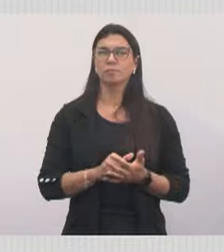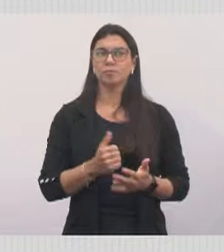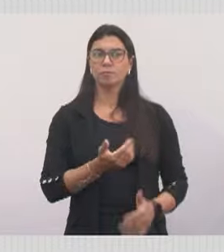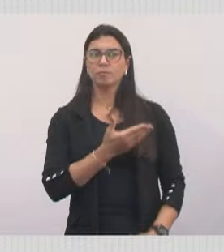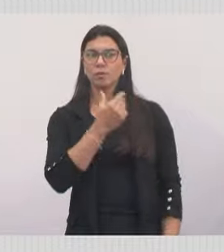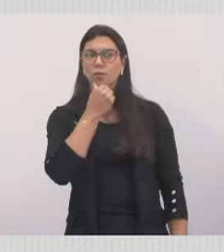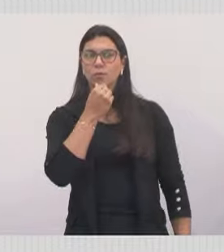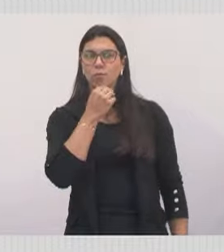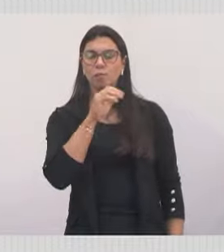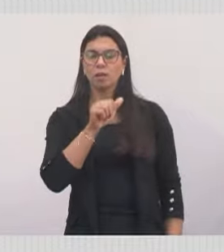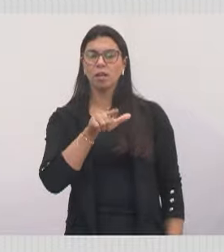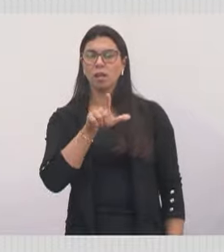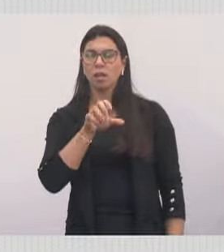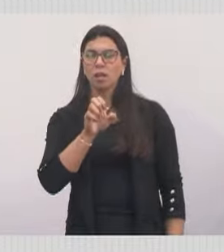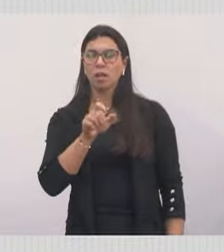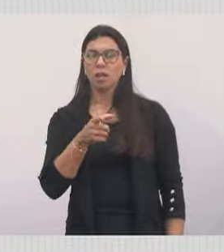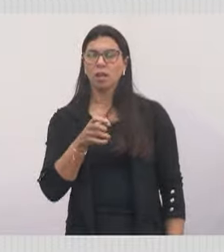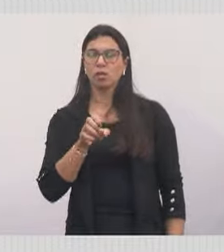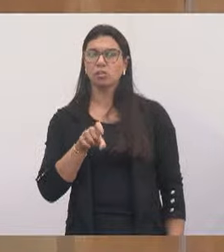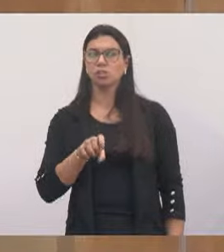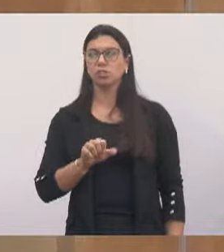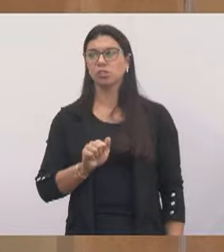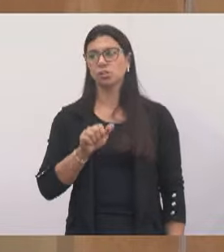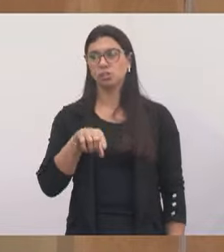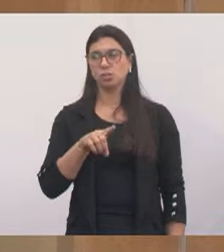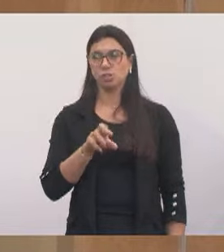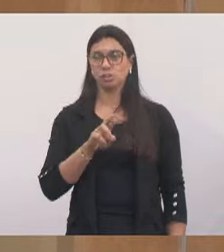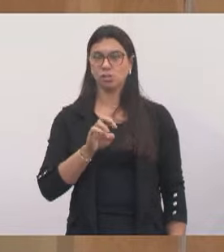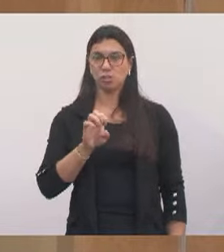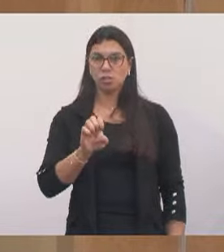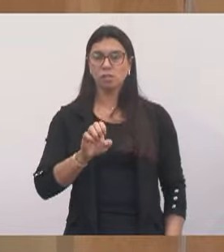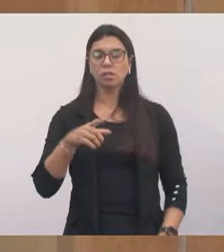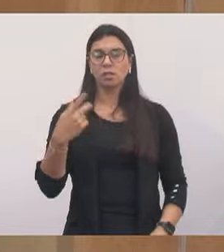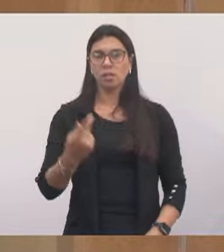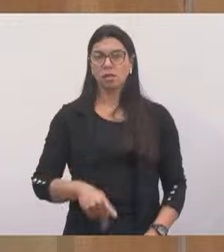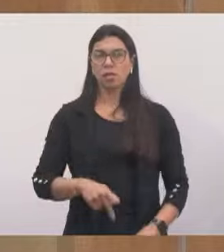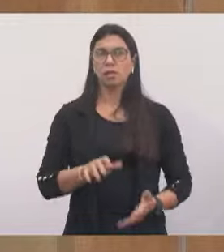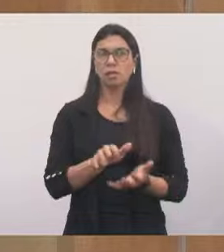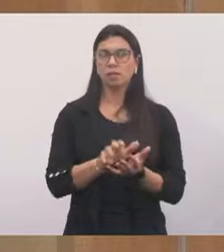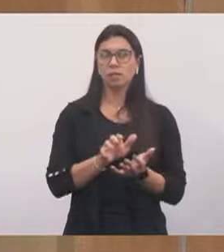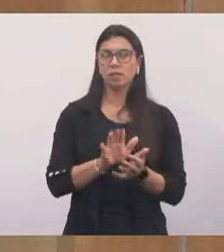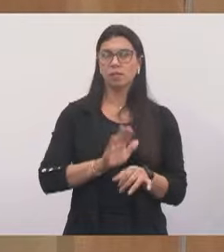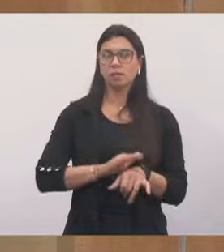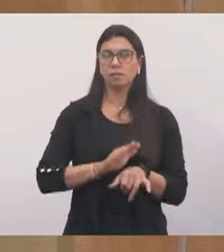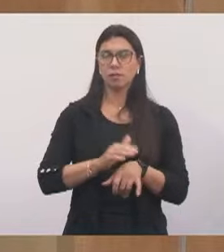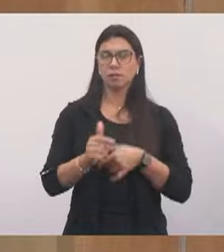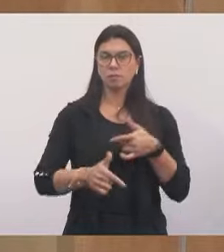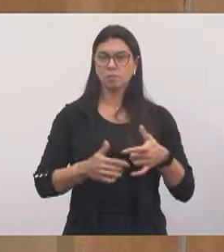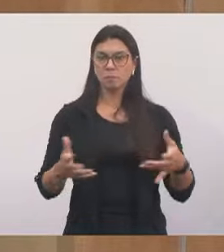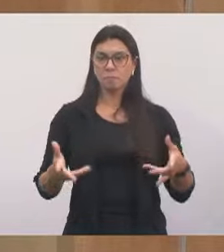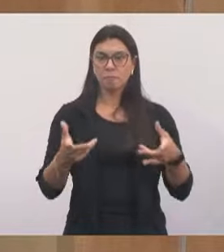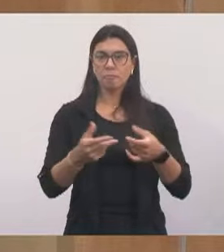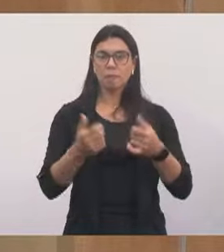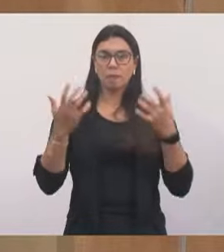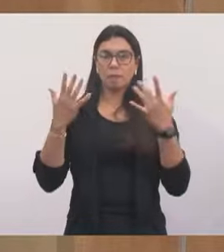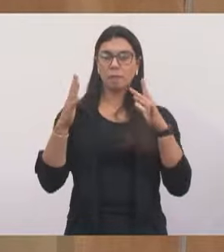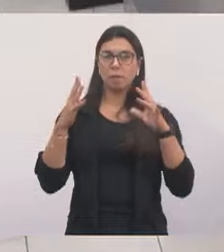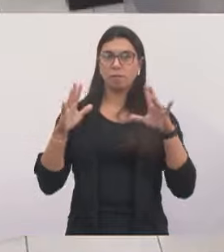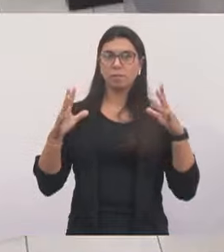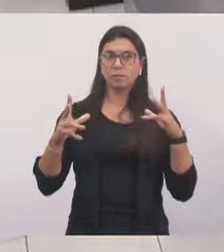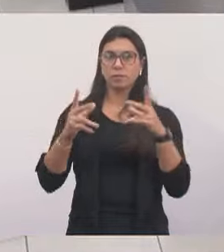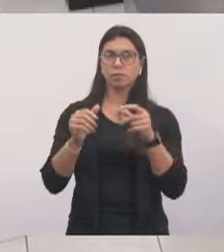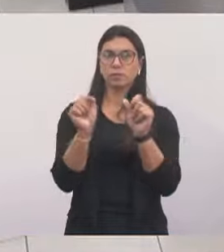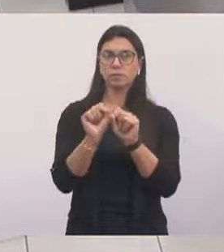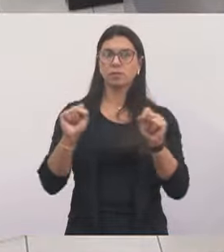lutador do esporte aqui da nossa cidade, né, que vem fazendo muito há muito tempo também. Parabéns, Alexandre, e parabéns a todos